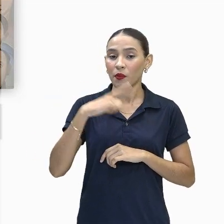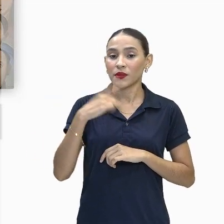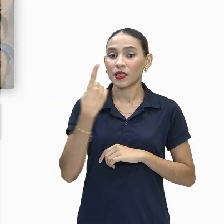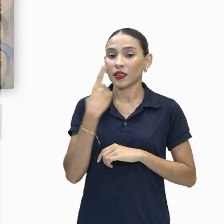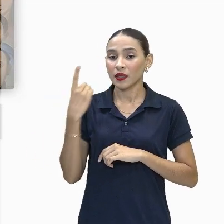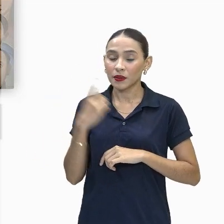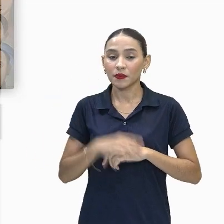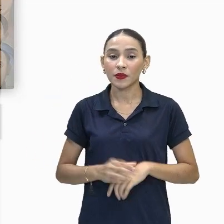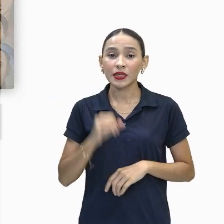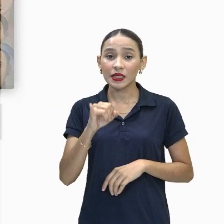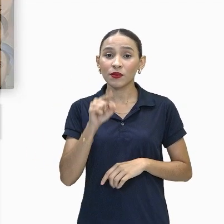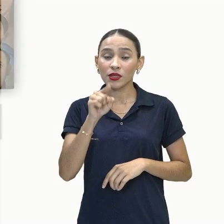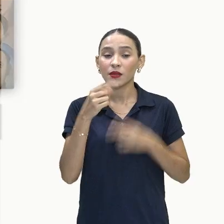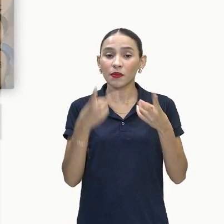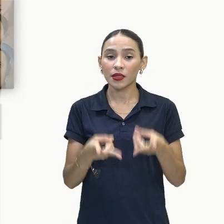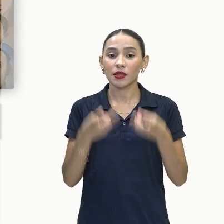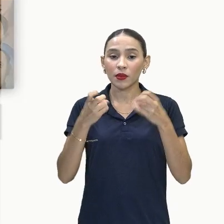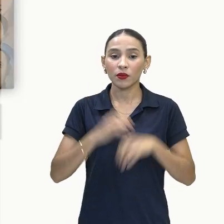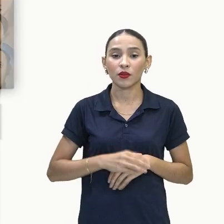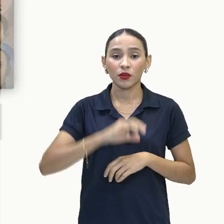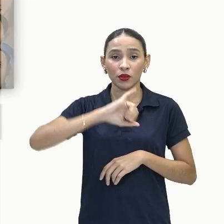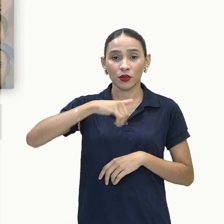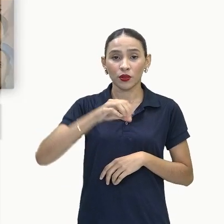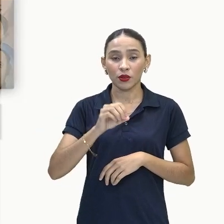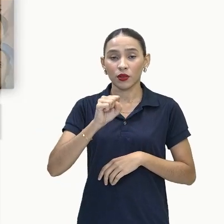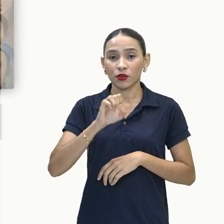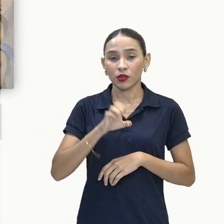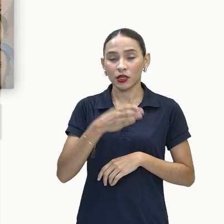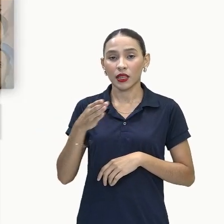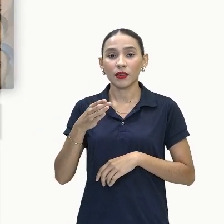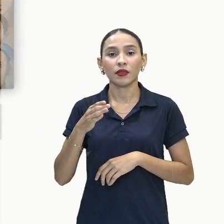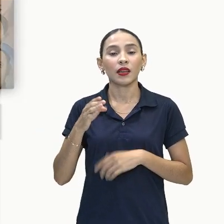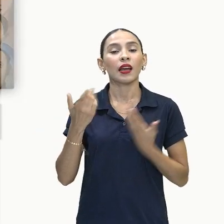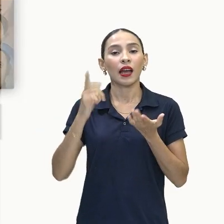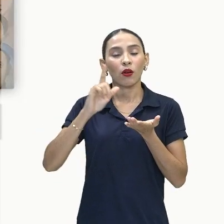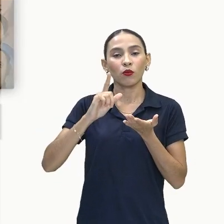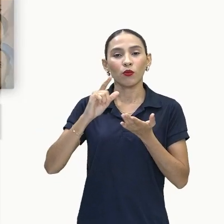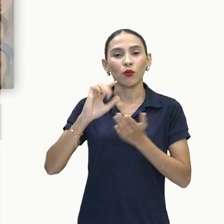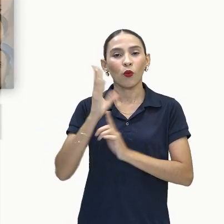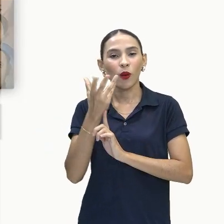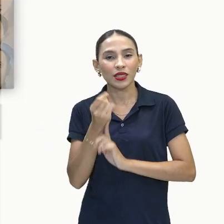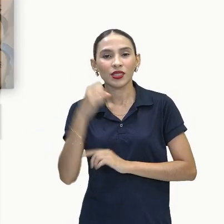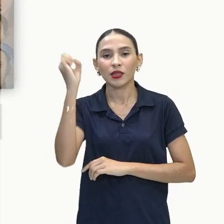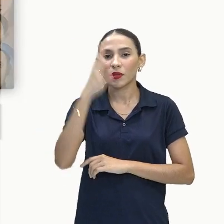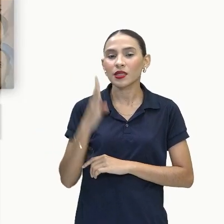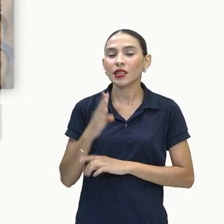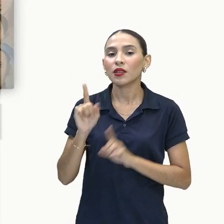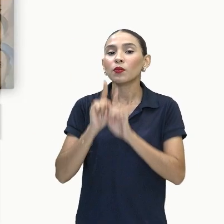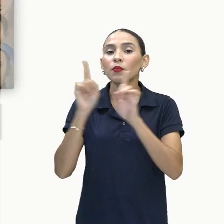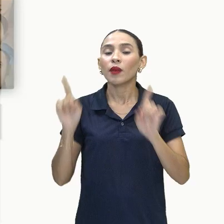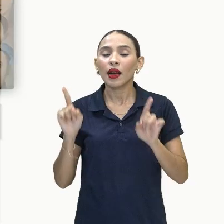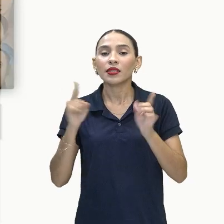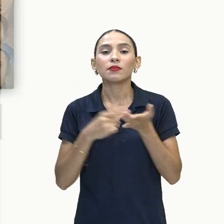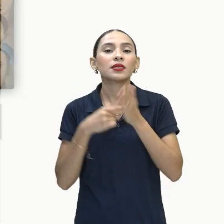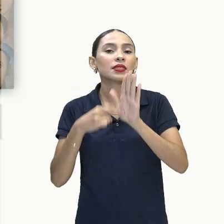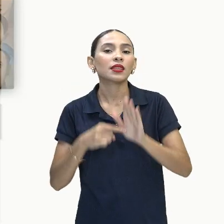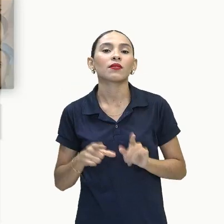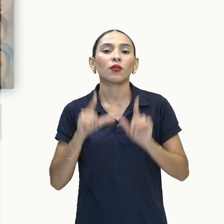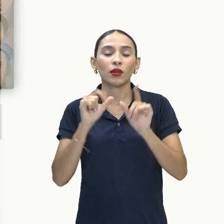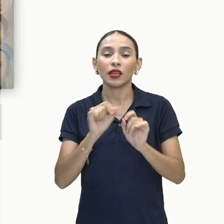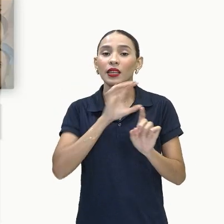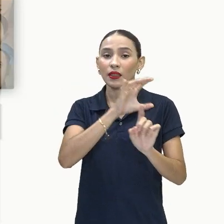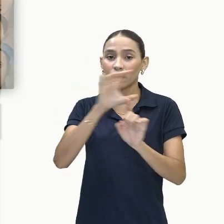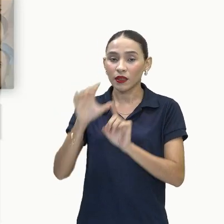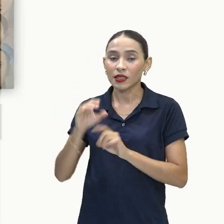Se vocês perceberem, José Ferraz de Almeida era um brasileiro, mas ele era o quê? Ele trazia a questão da